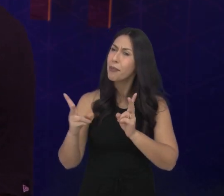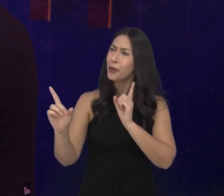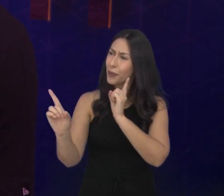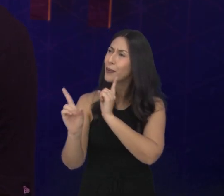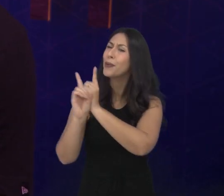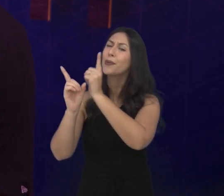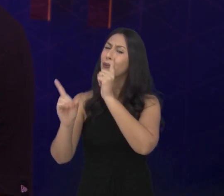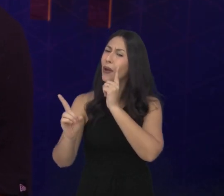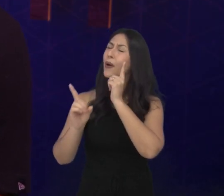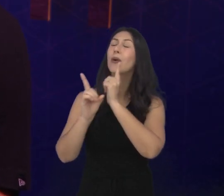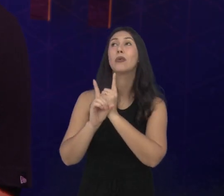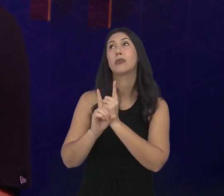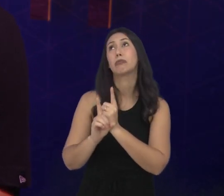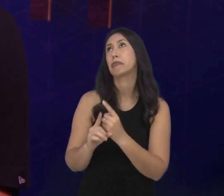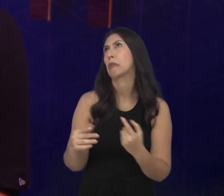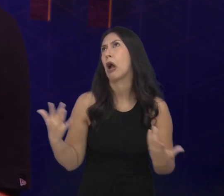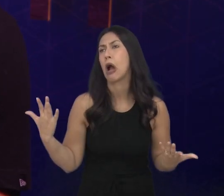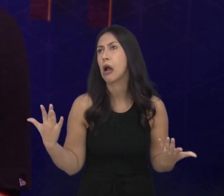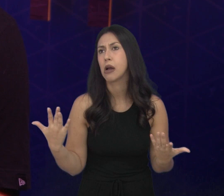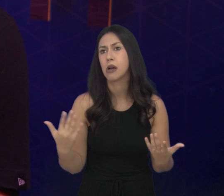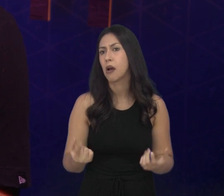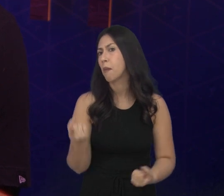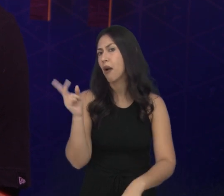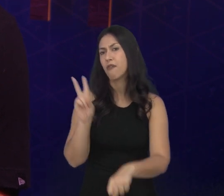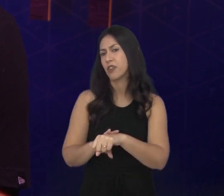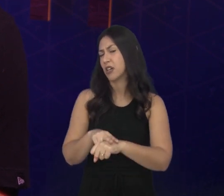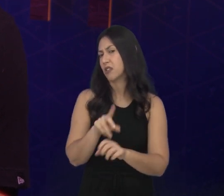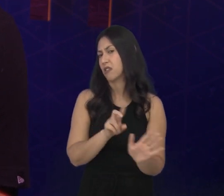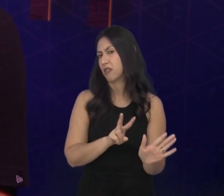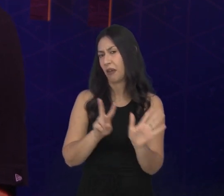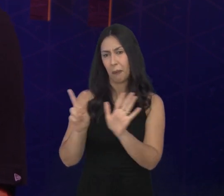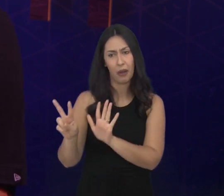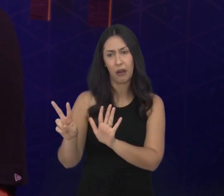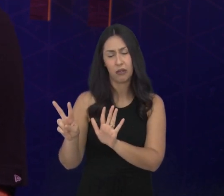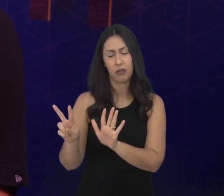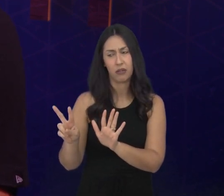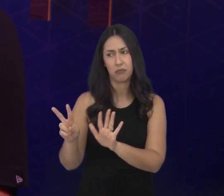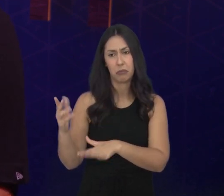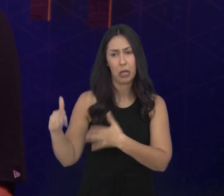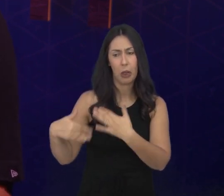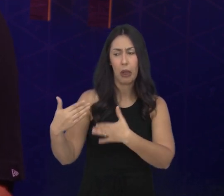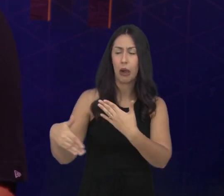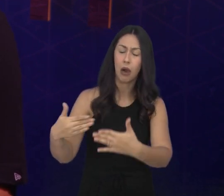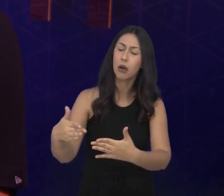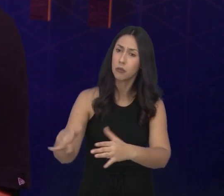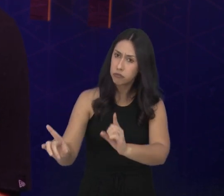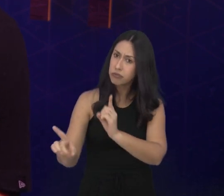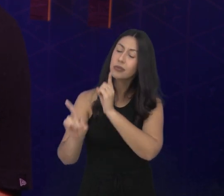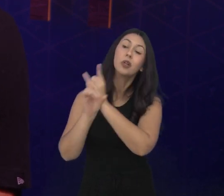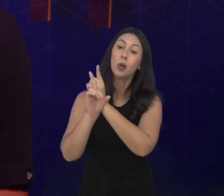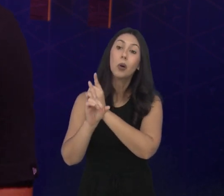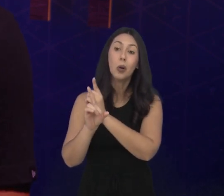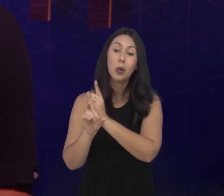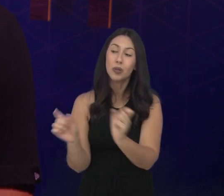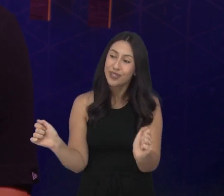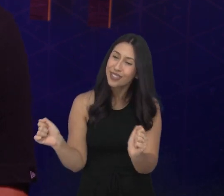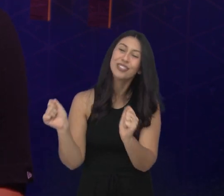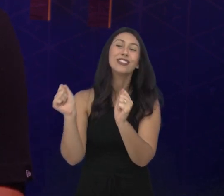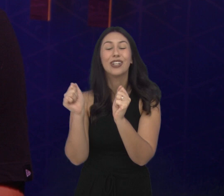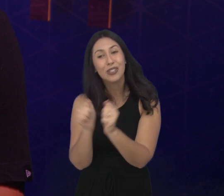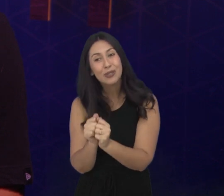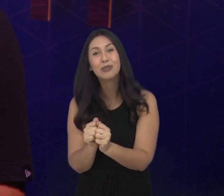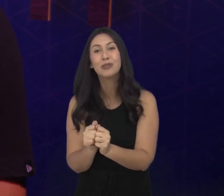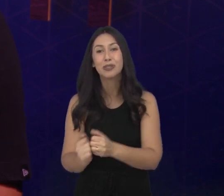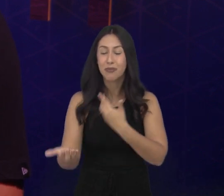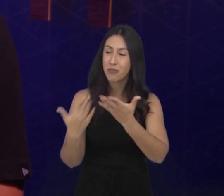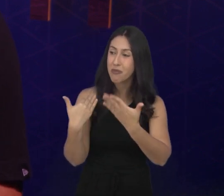eles regularmente, né? Sei lá, pelo menos uma vez por semana, uma semana sim, uma semana não. Eu tô fazendo alguma